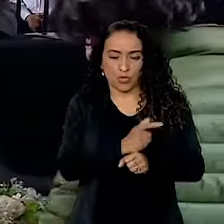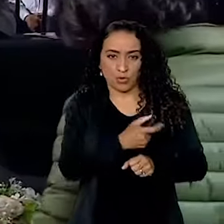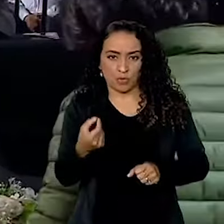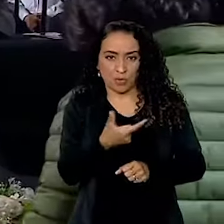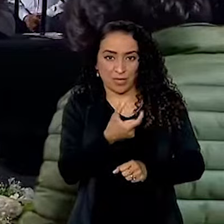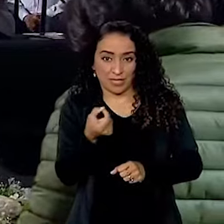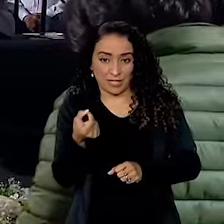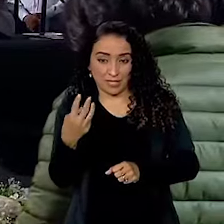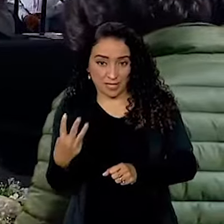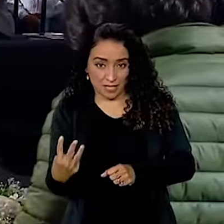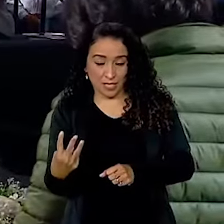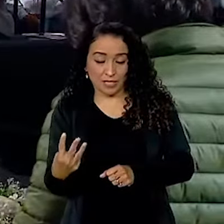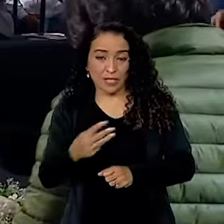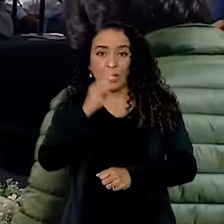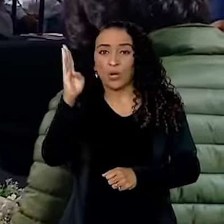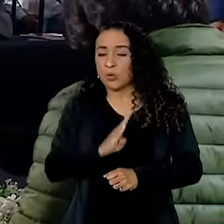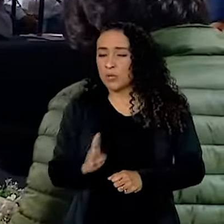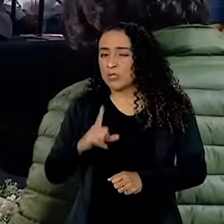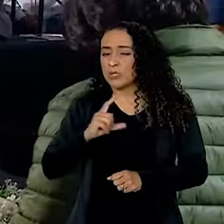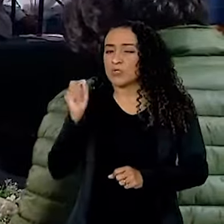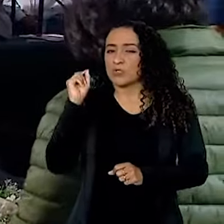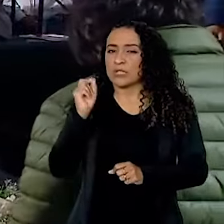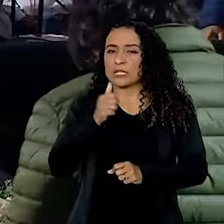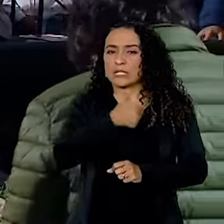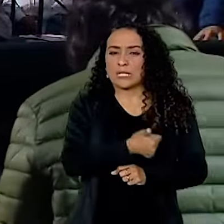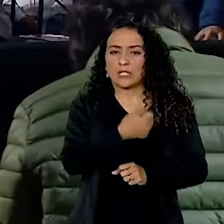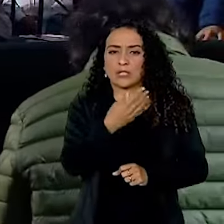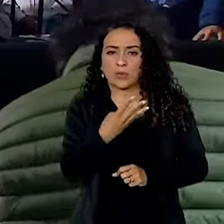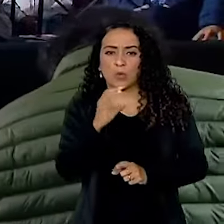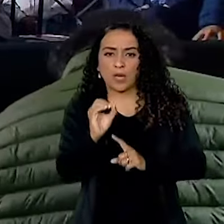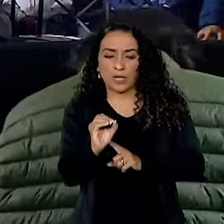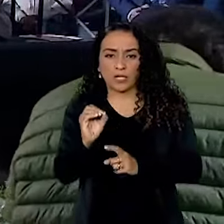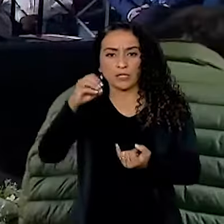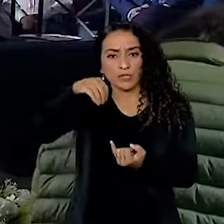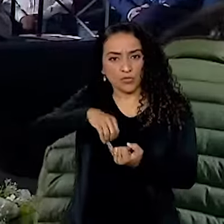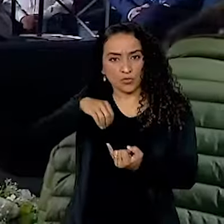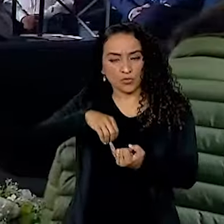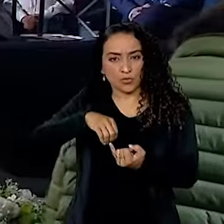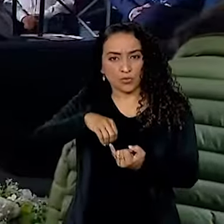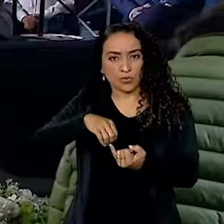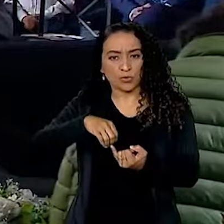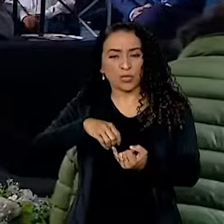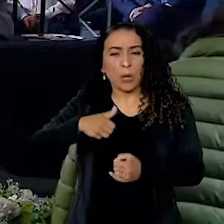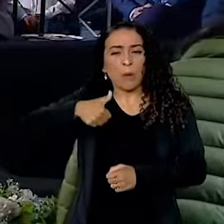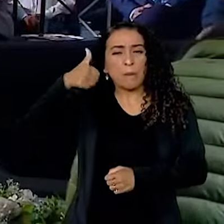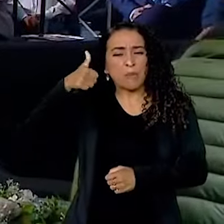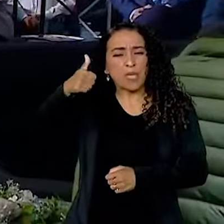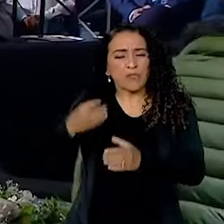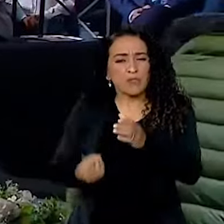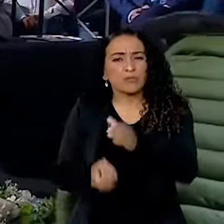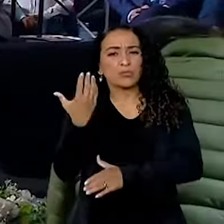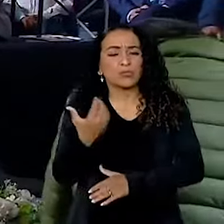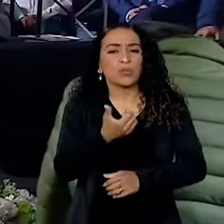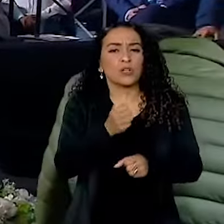2003, o Brasil tinha 140 institutos federais, que o primeiro foi feito